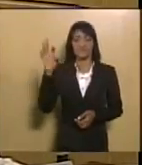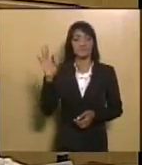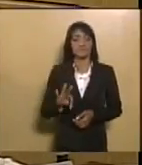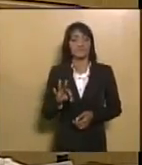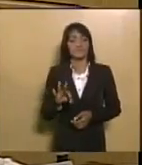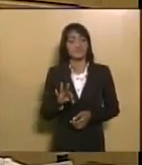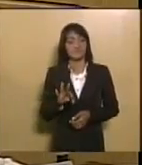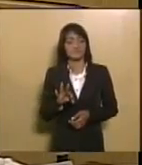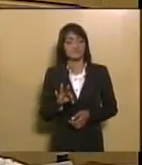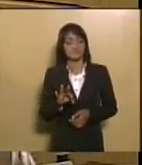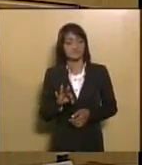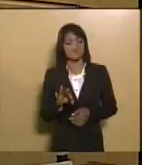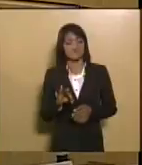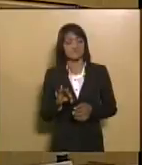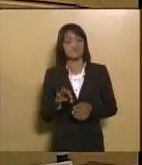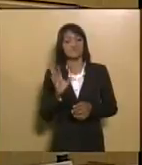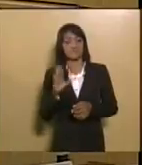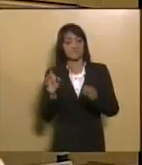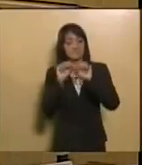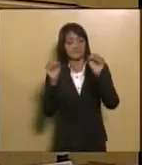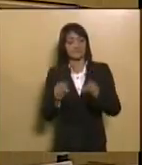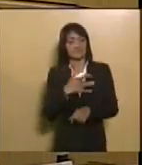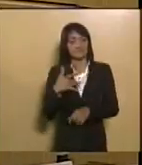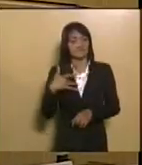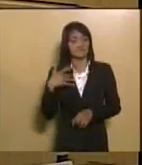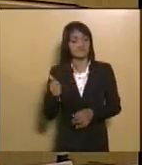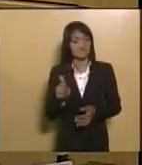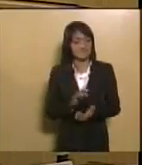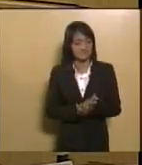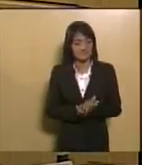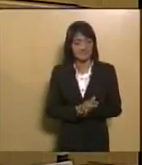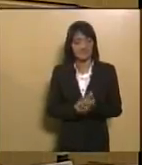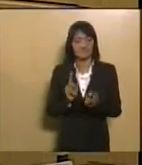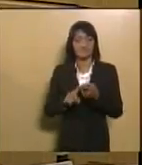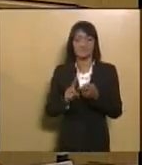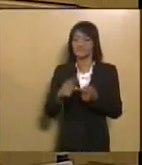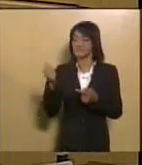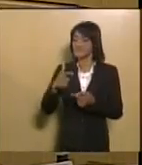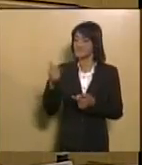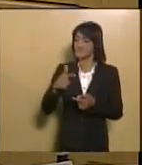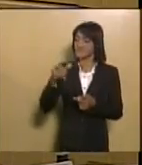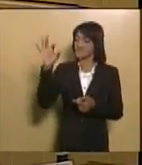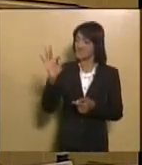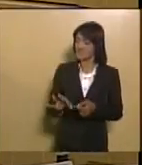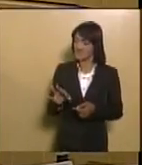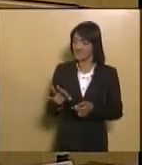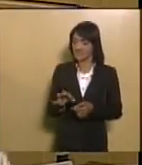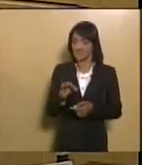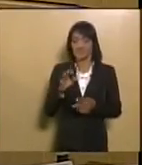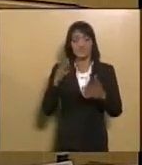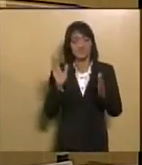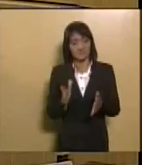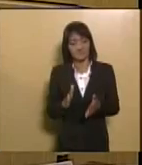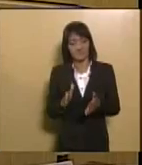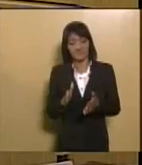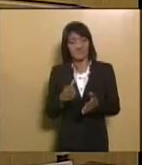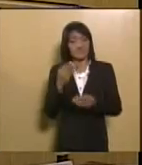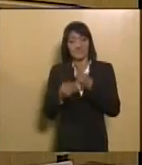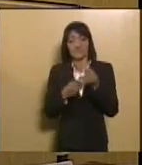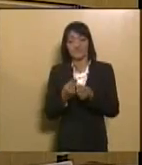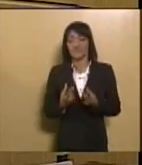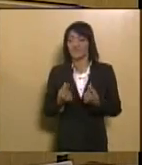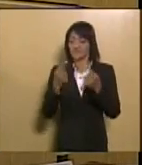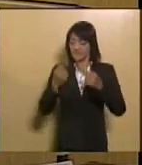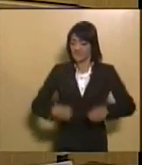9,35% com ações de saúde. O mínimo constitucional são 12%. Ou seja, se pelo menos gastasse o dinheiro